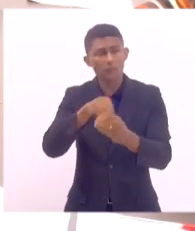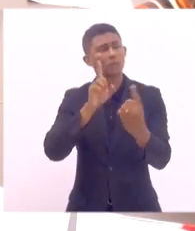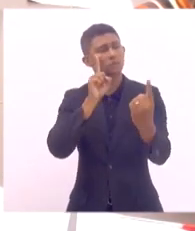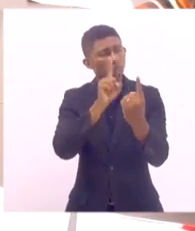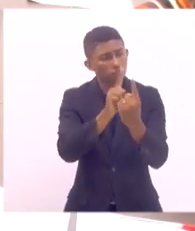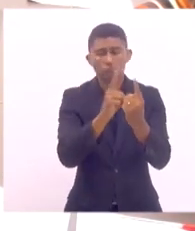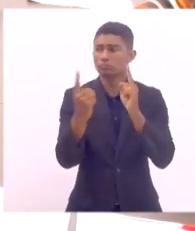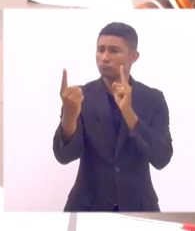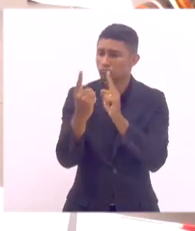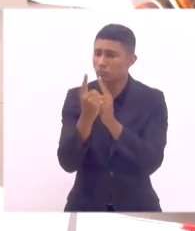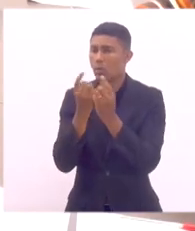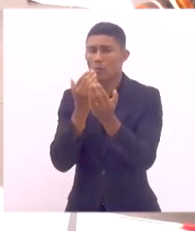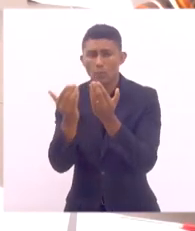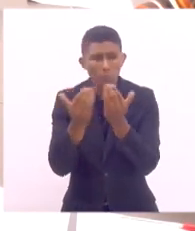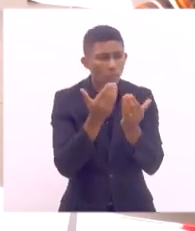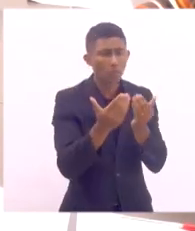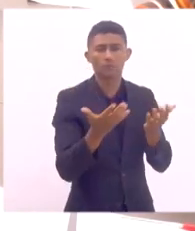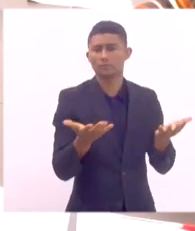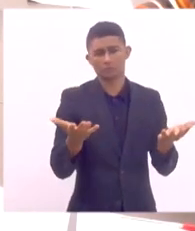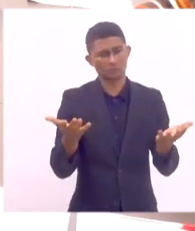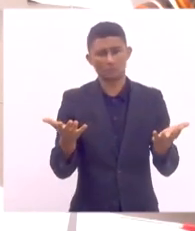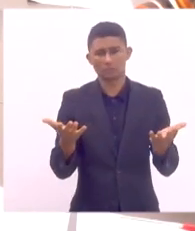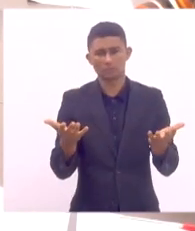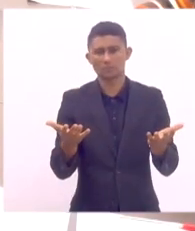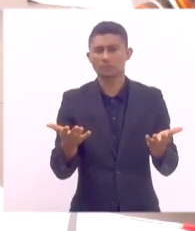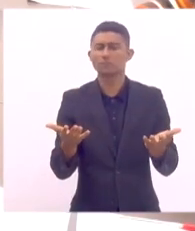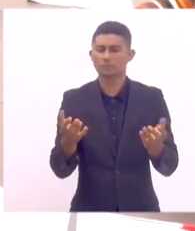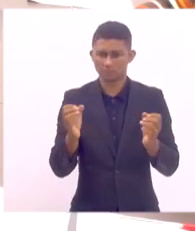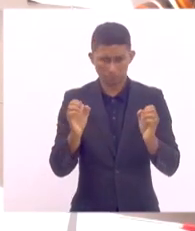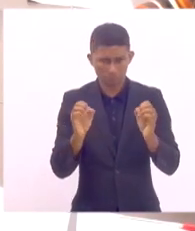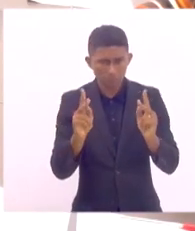bom? Não, é, não faz isso.